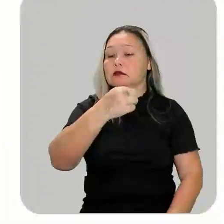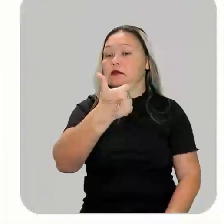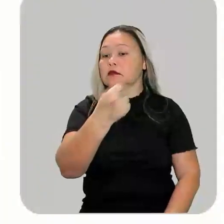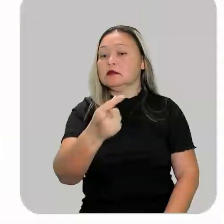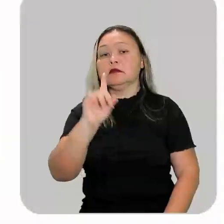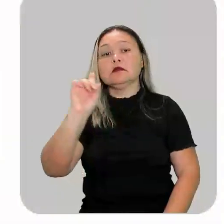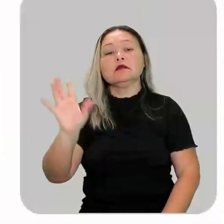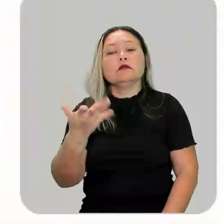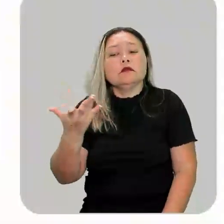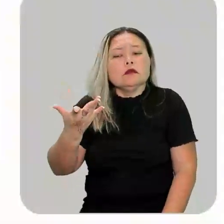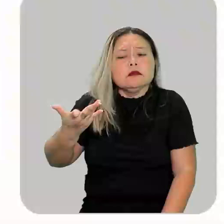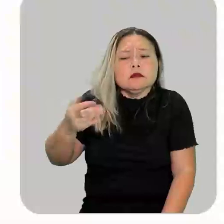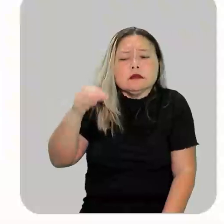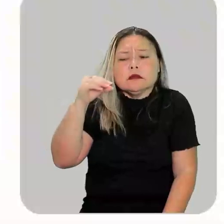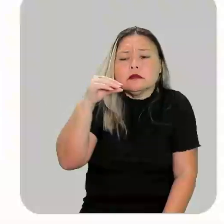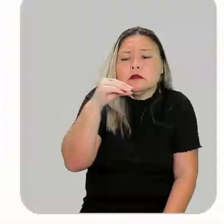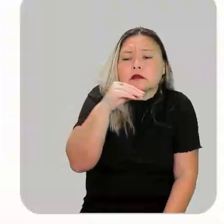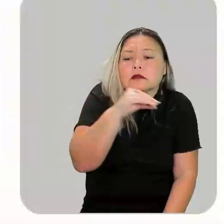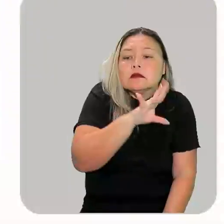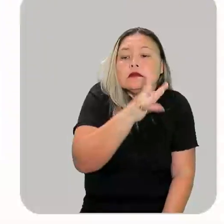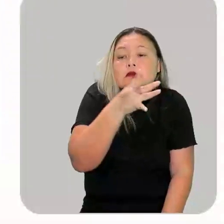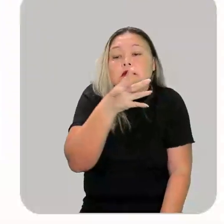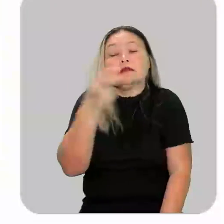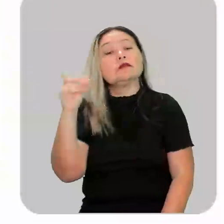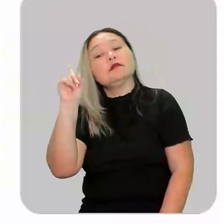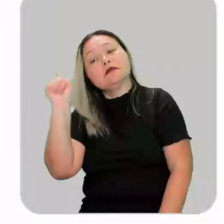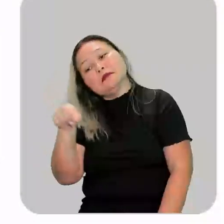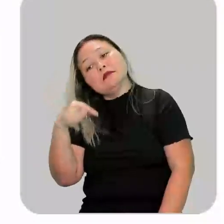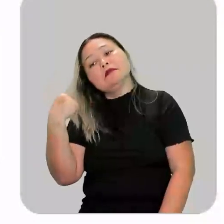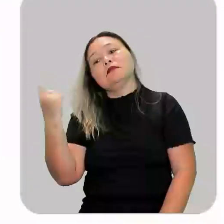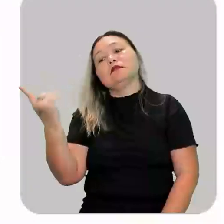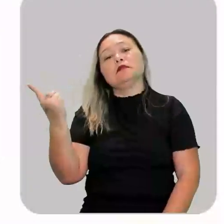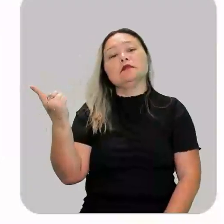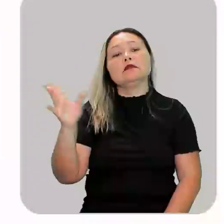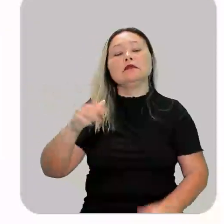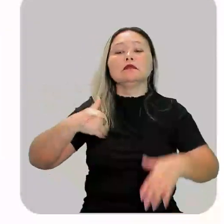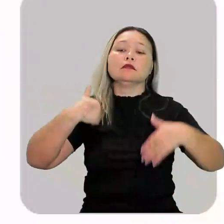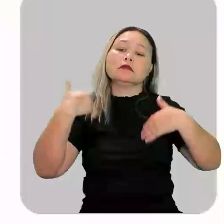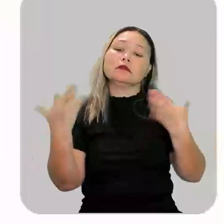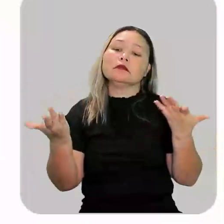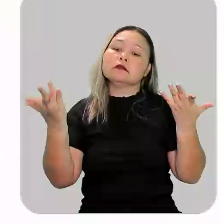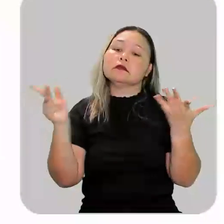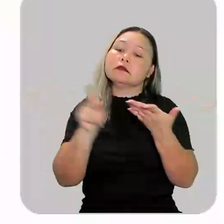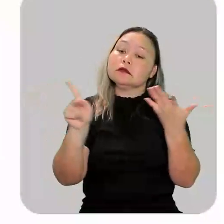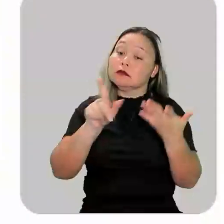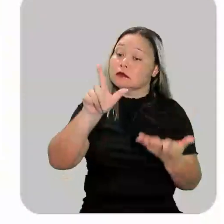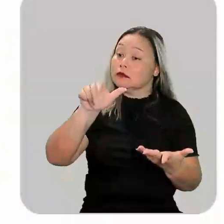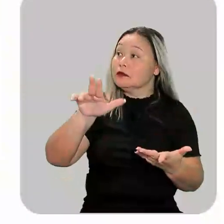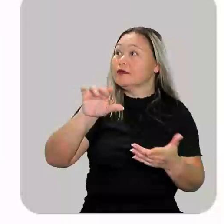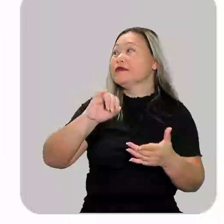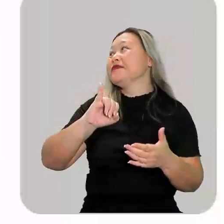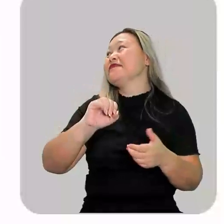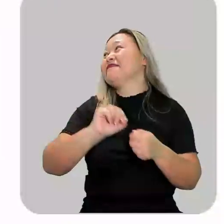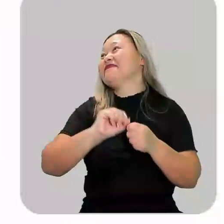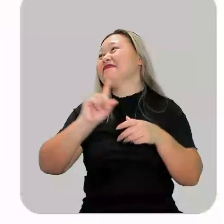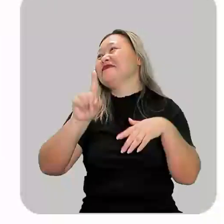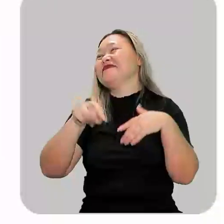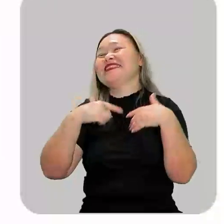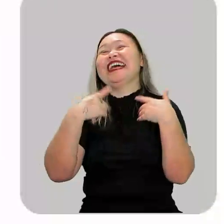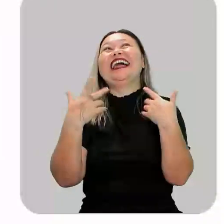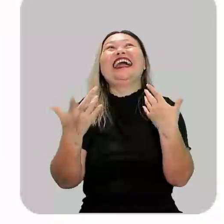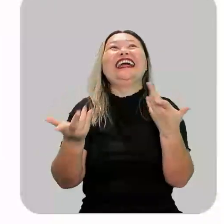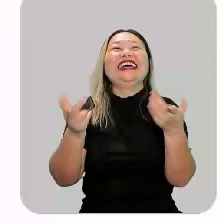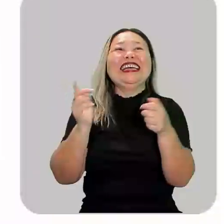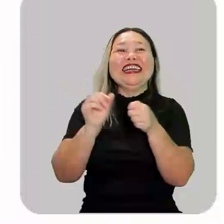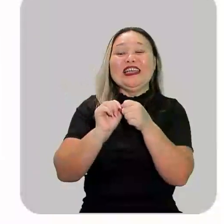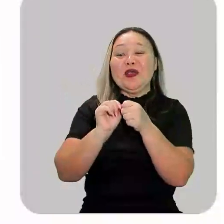Questão quentinha. E essa daqui, senhores, é aquela que quando a professora Lucy vê na avaliação,